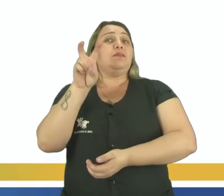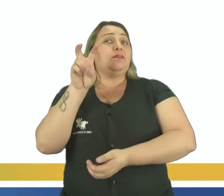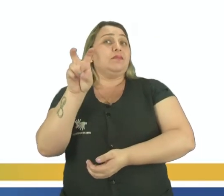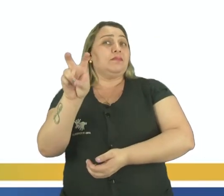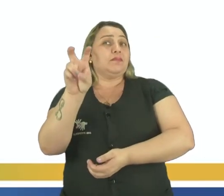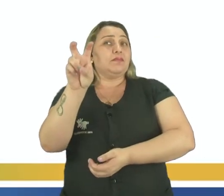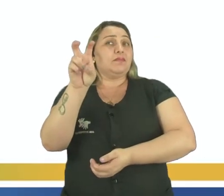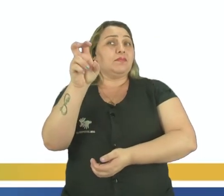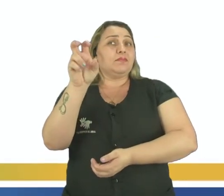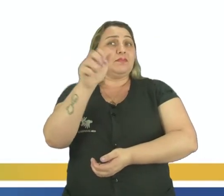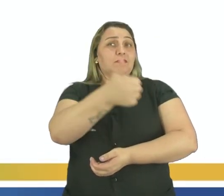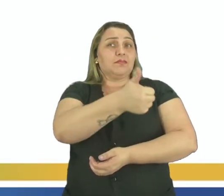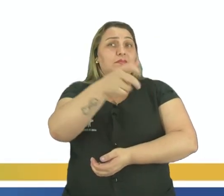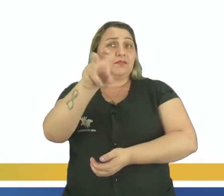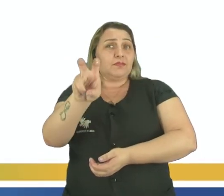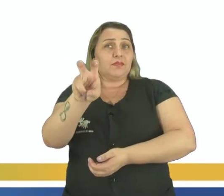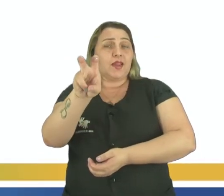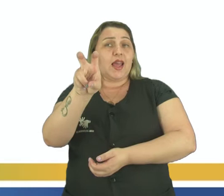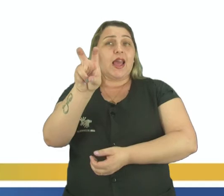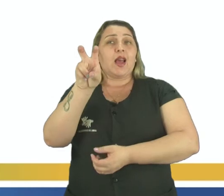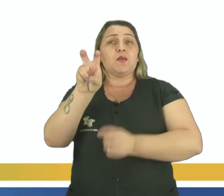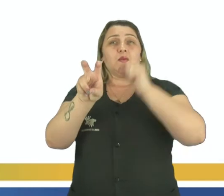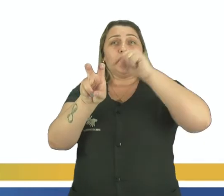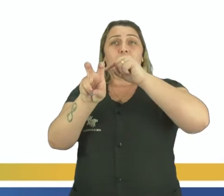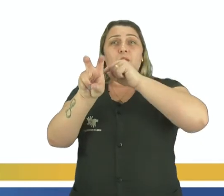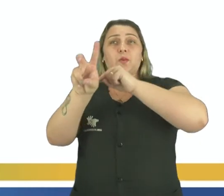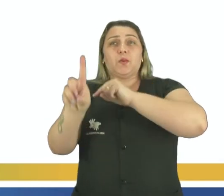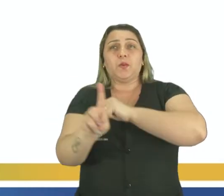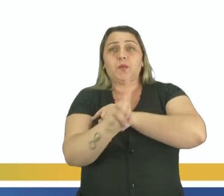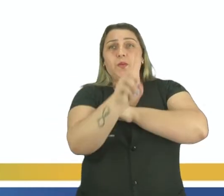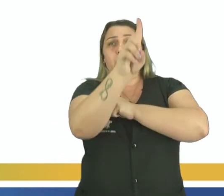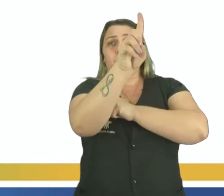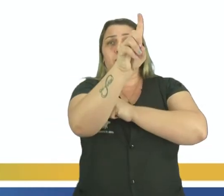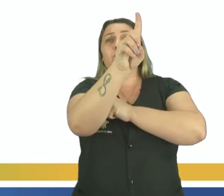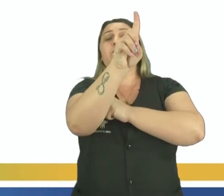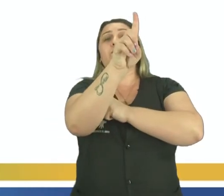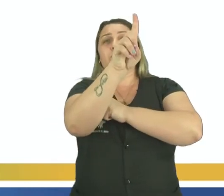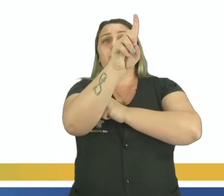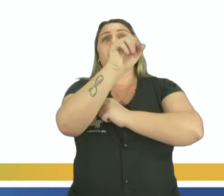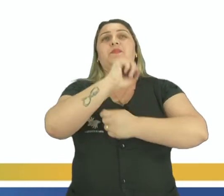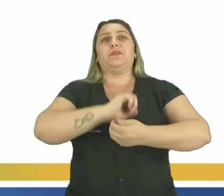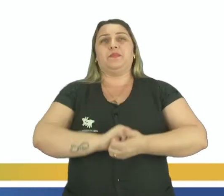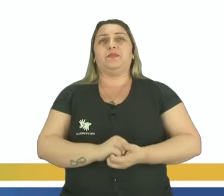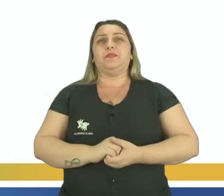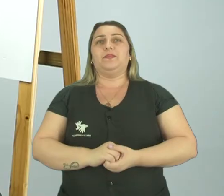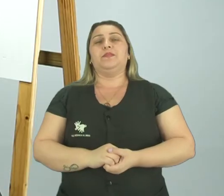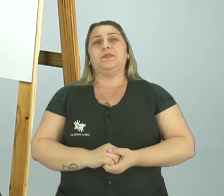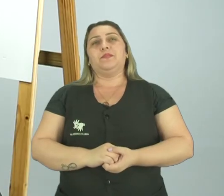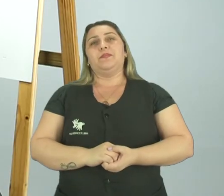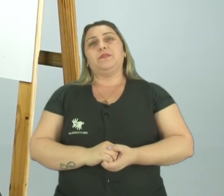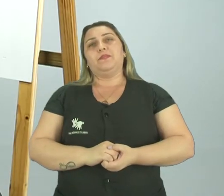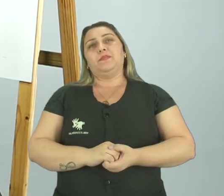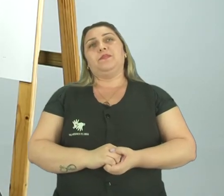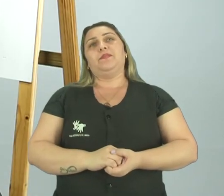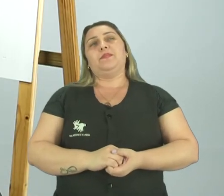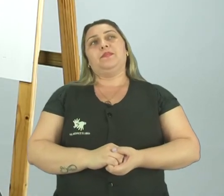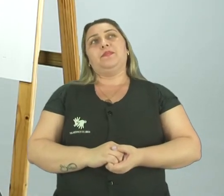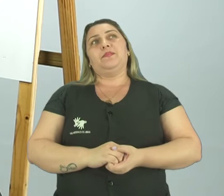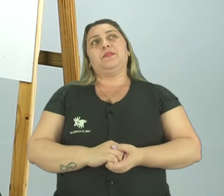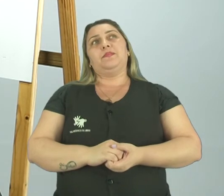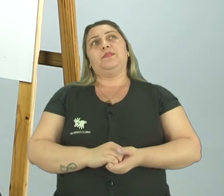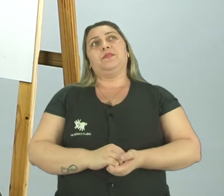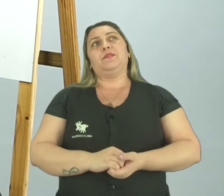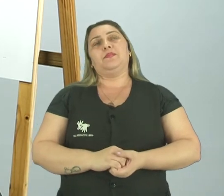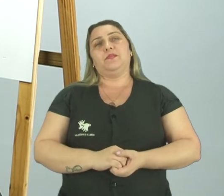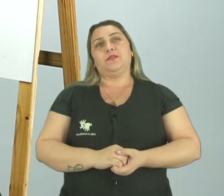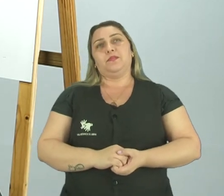ter 15. Mas eu vou ter que colocar apenas 5 aqui e vou subir a